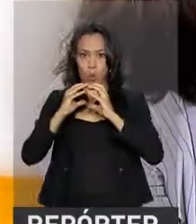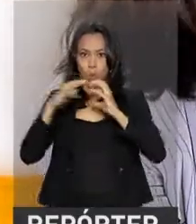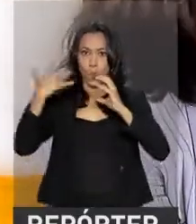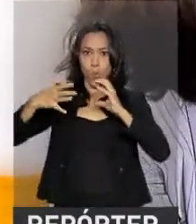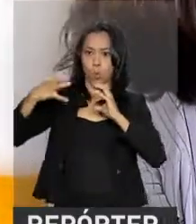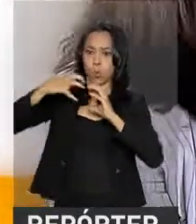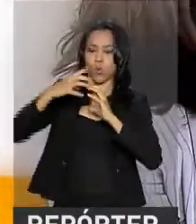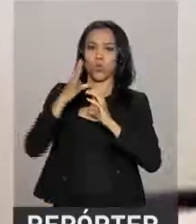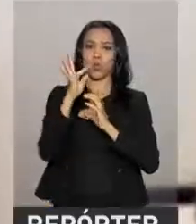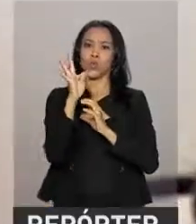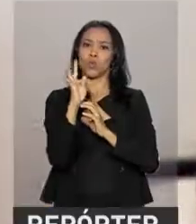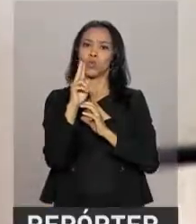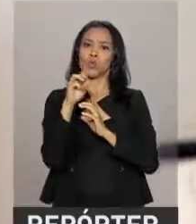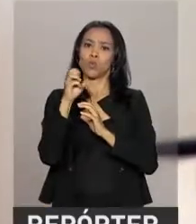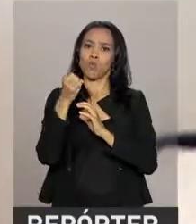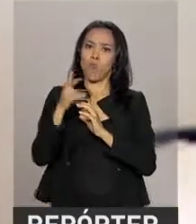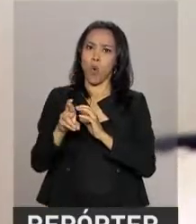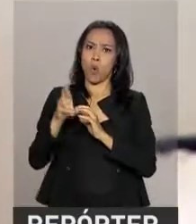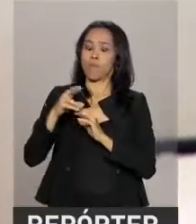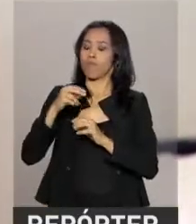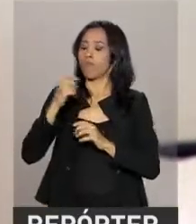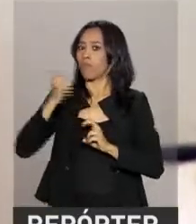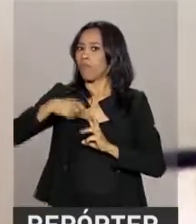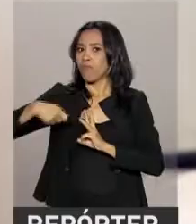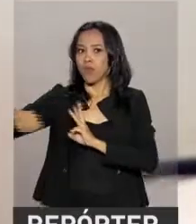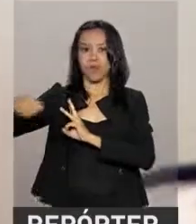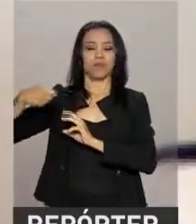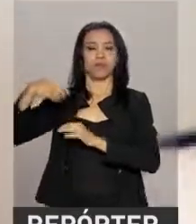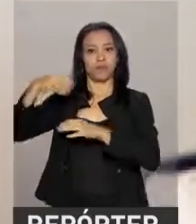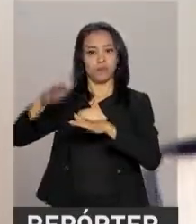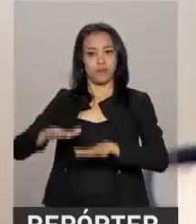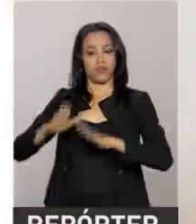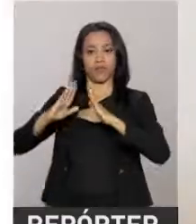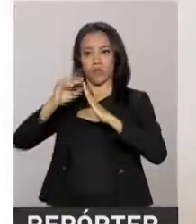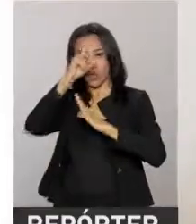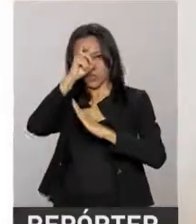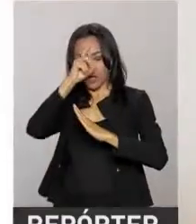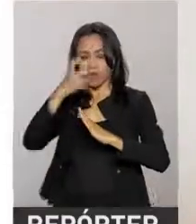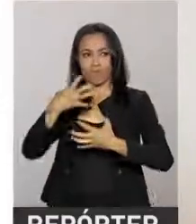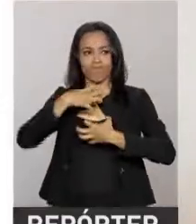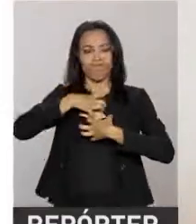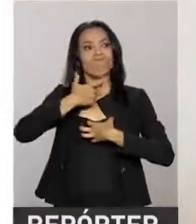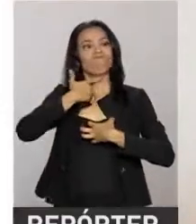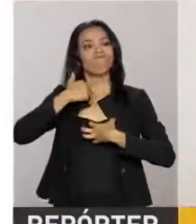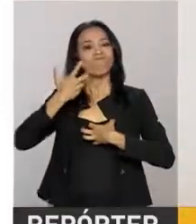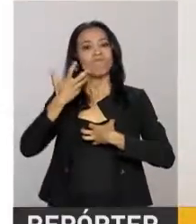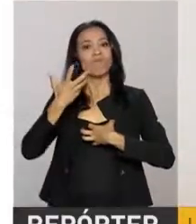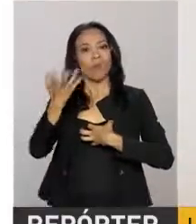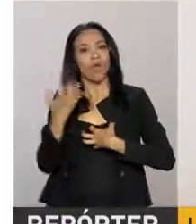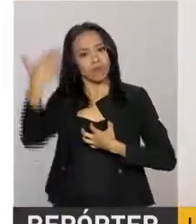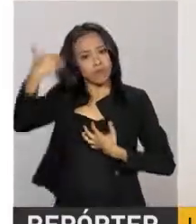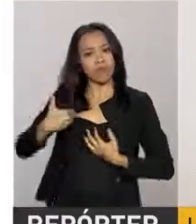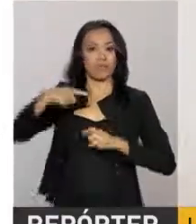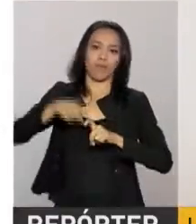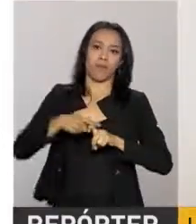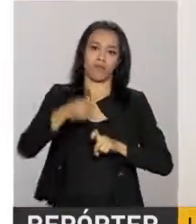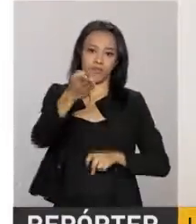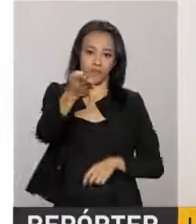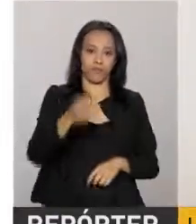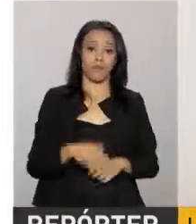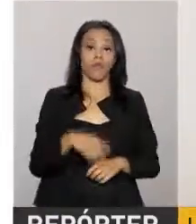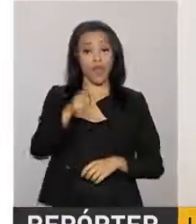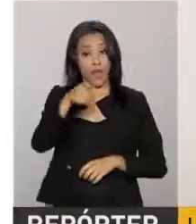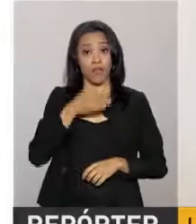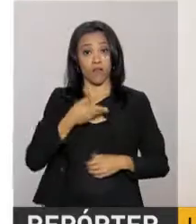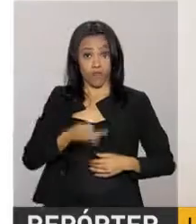de tratamento no hospital o que despertou na jovem a vontade de ser médica ela ficou no hospital de base e é um hospital público